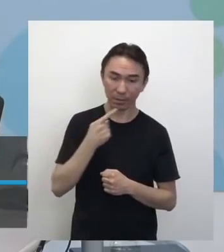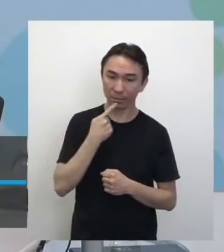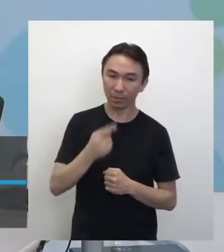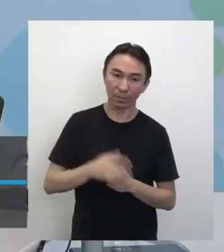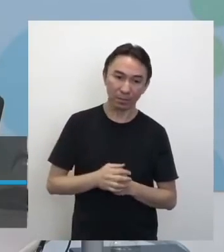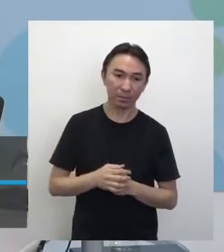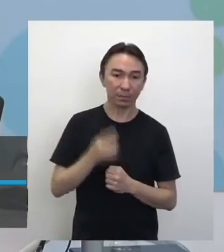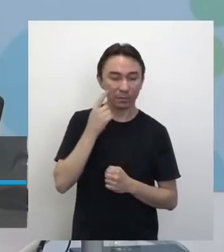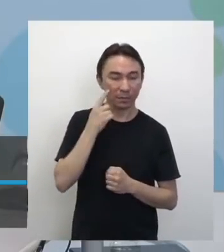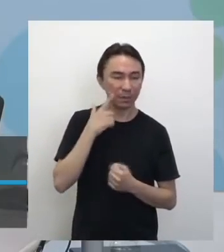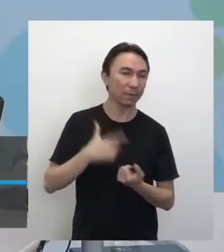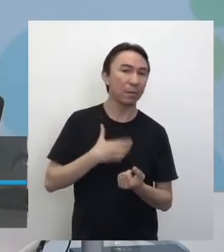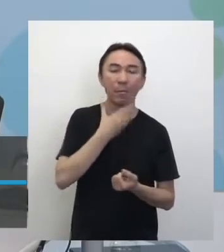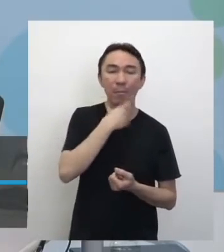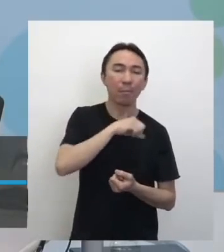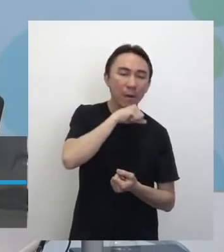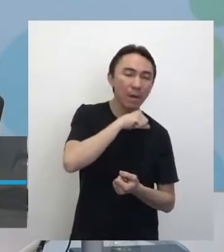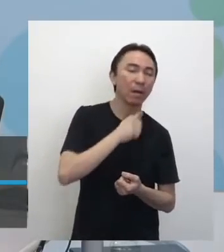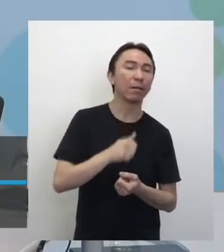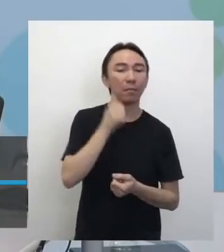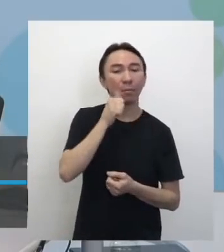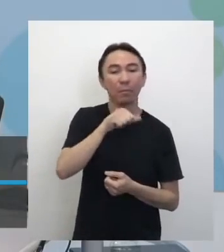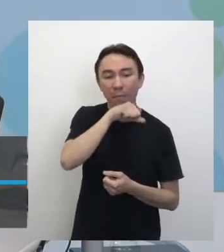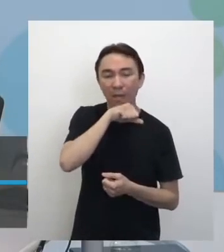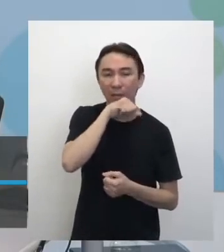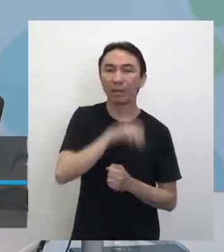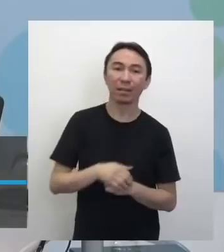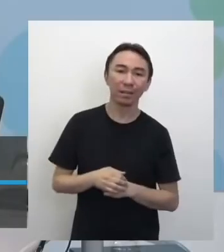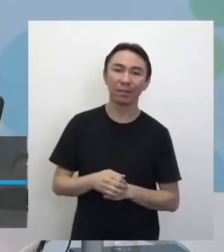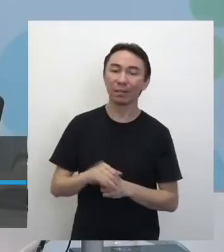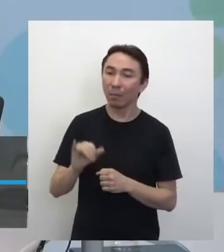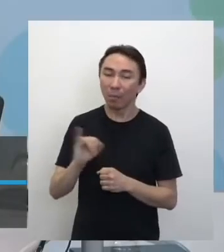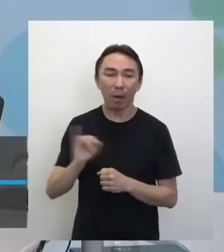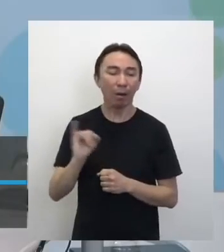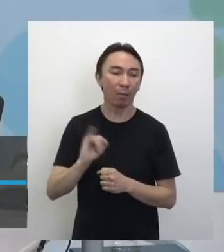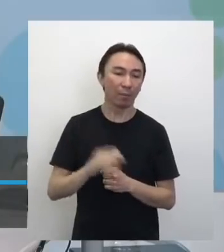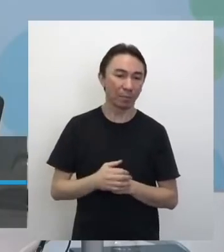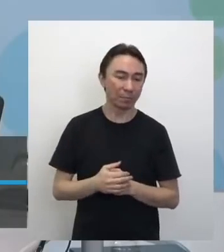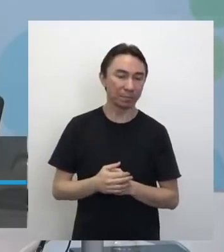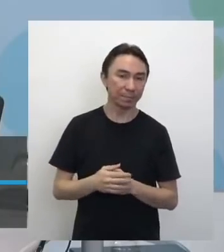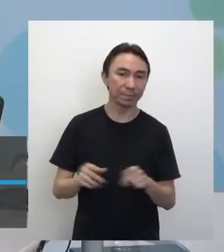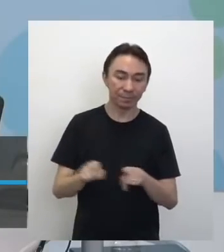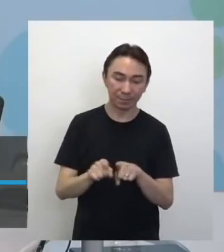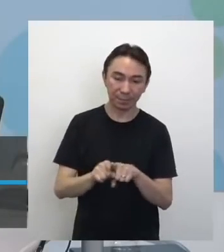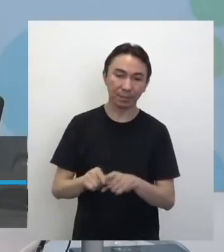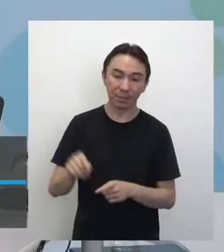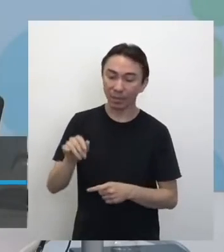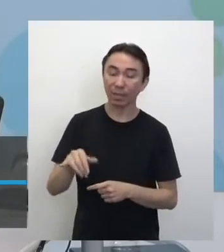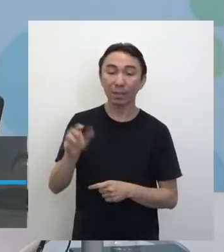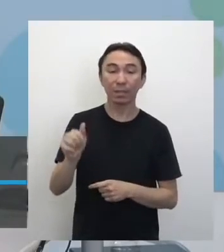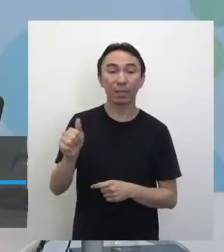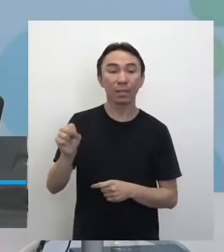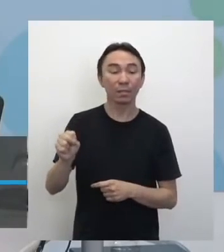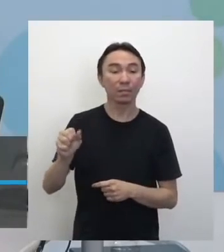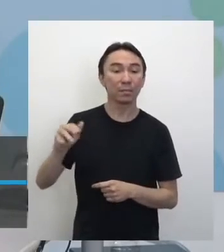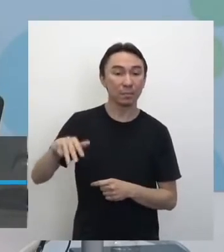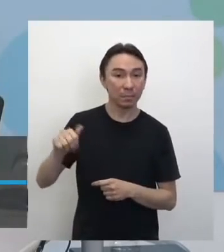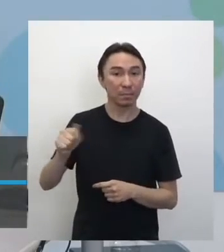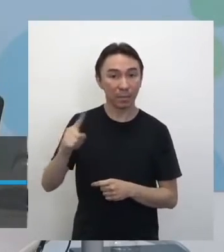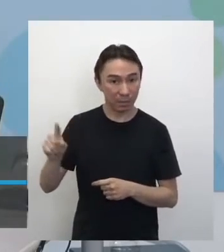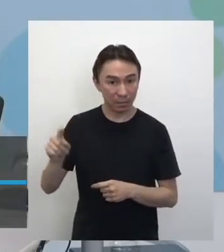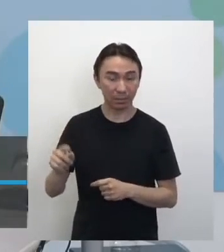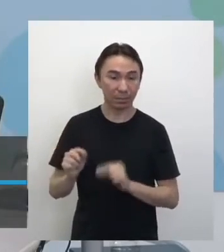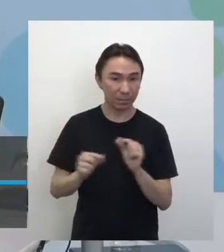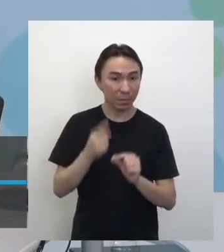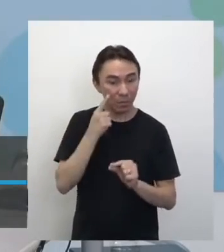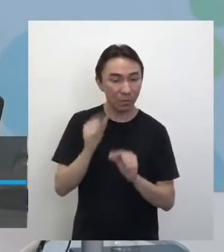vocabulário Master fader brother friend a pro Adriana mandou a resposta da Yasmin que fossem My sister my sister